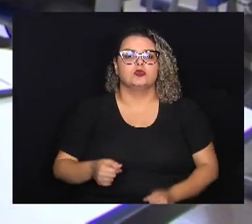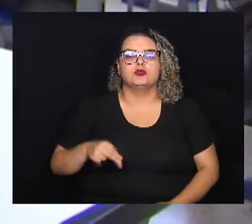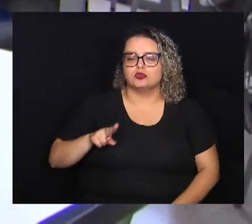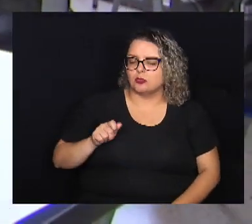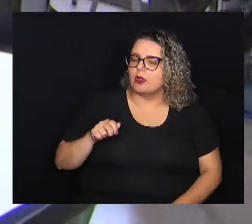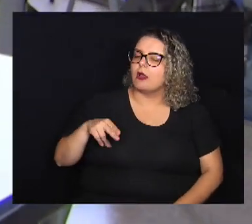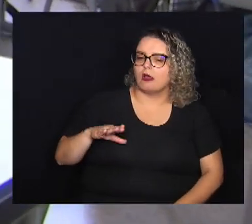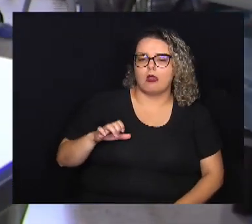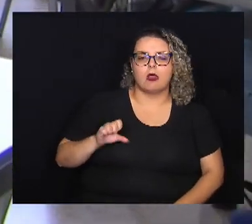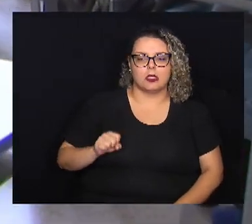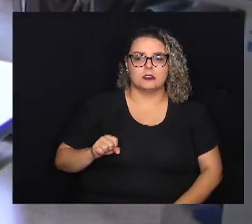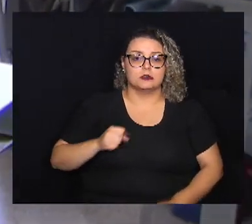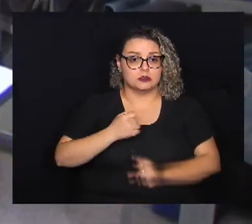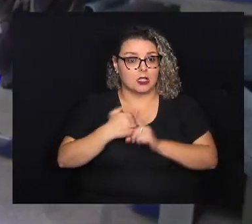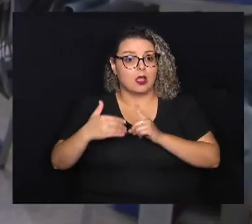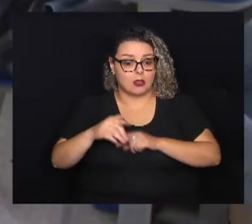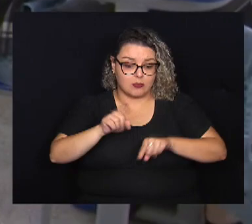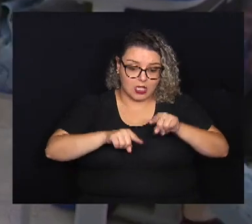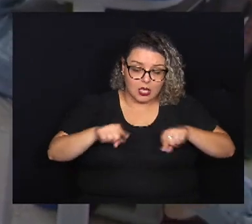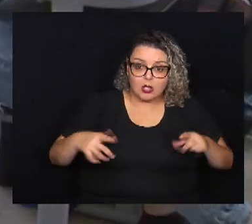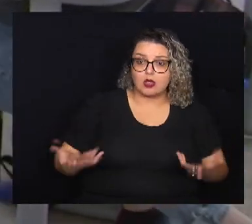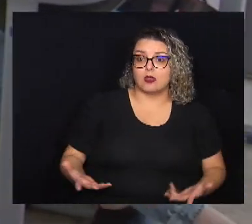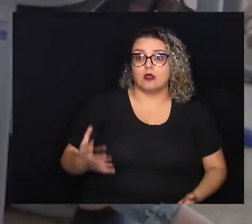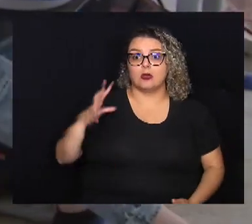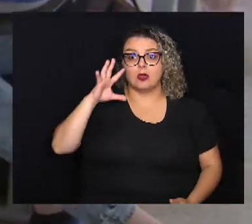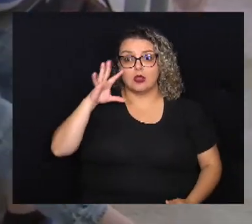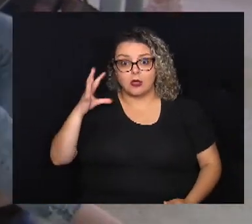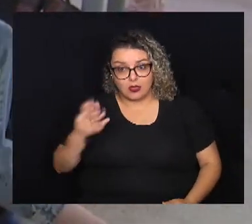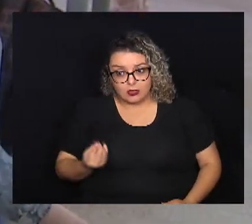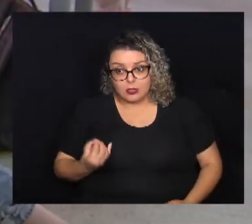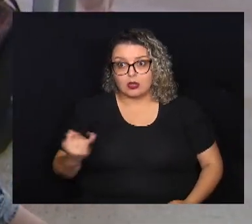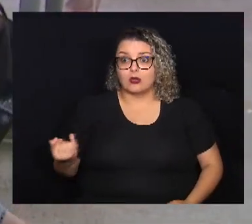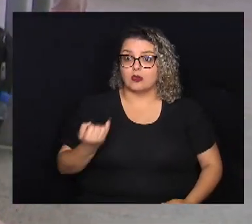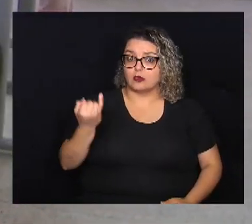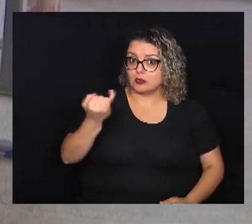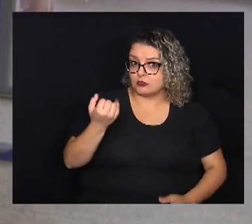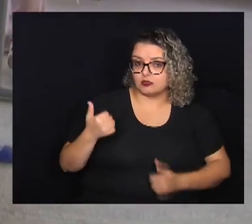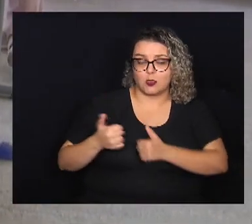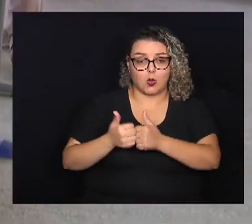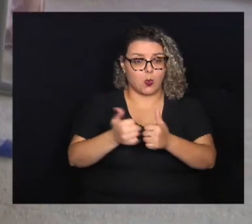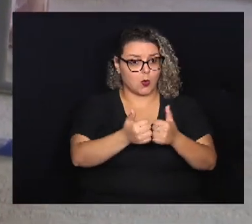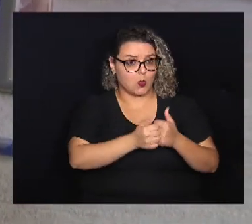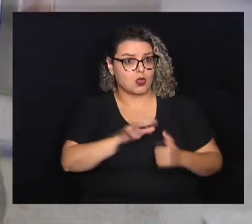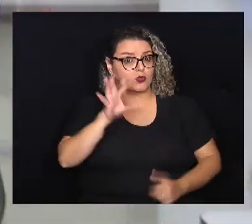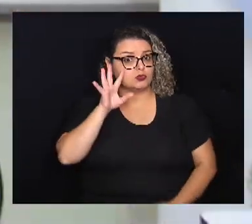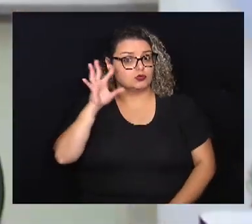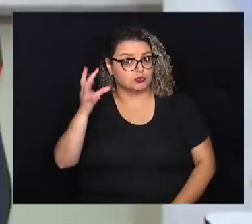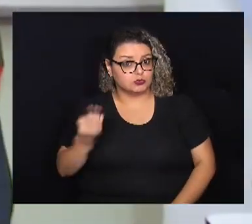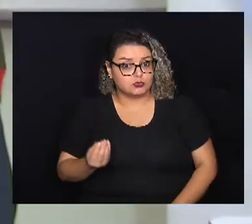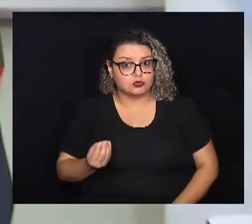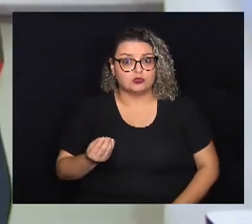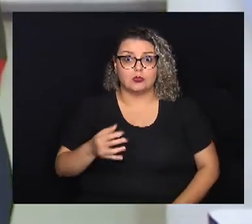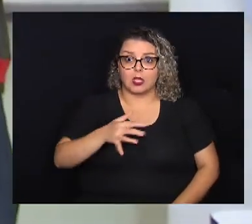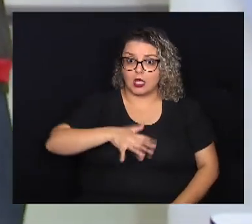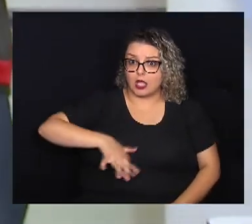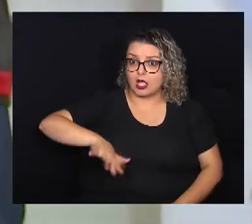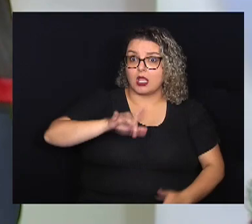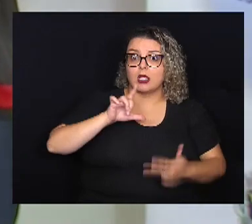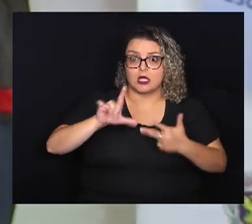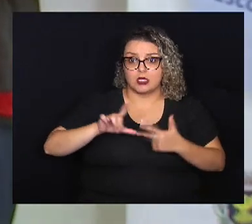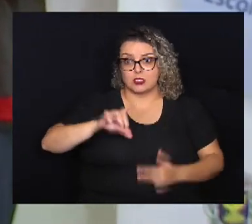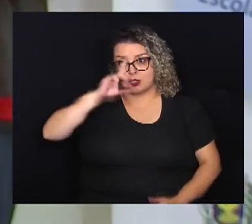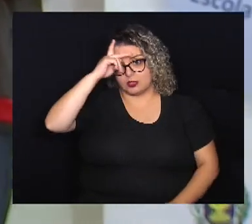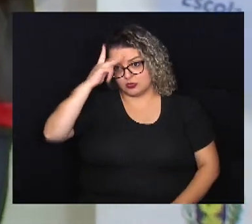sociedade em compreender em a importância do voto é importante de compreender a legislação os seus próprios